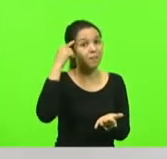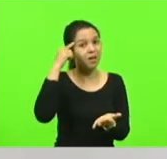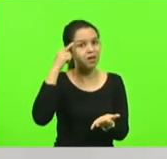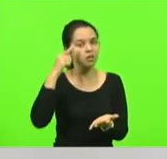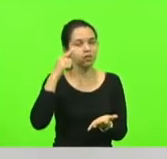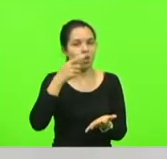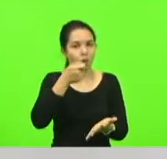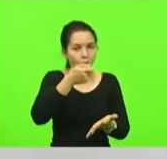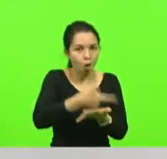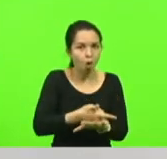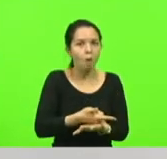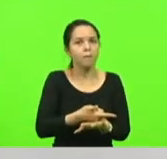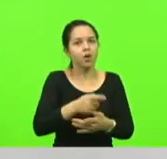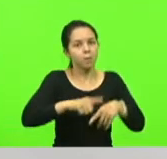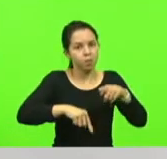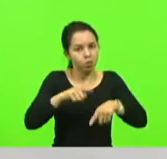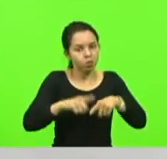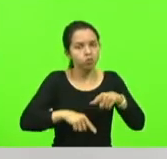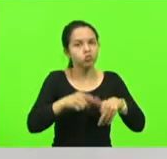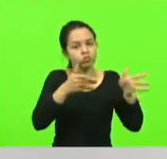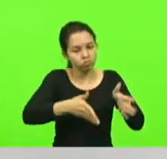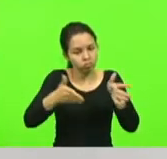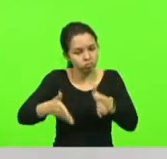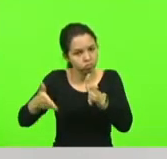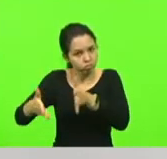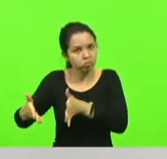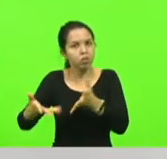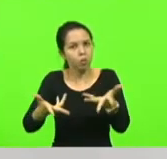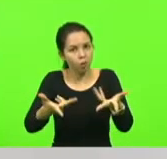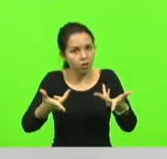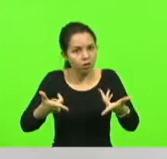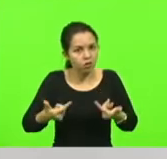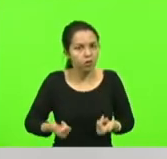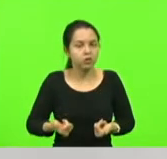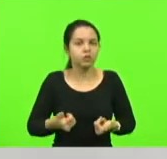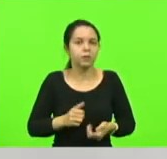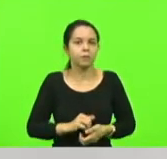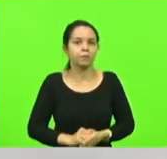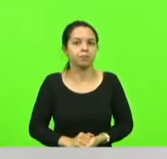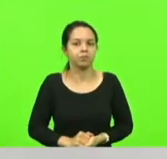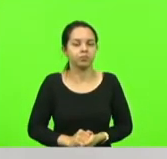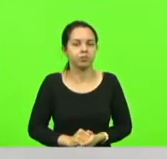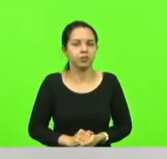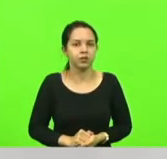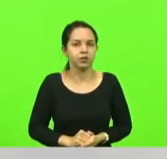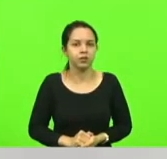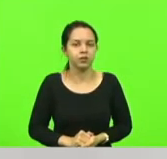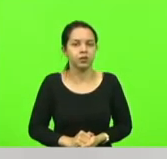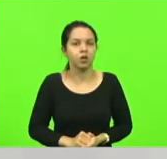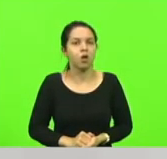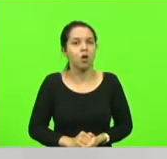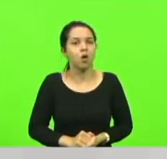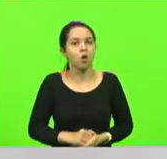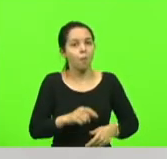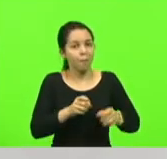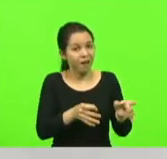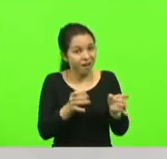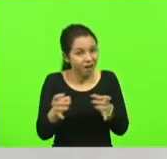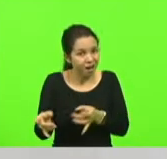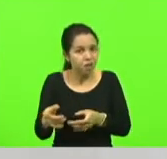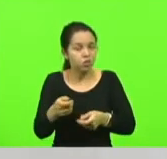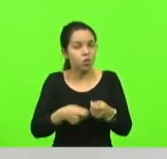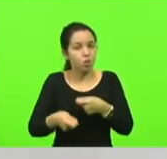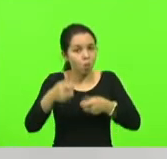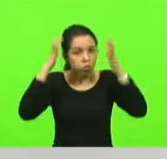produzido dentro das normas e requisitos de qualidade, quando, na verdade, não está. O mercado de capacetes é altamente